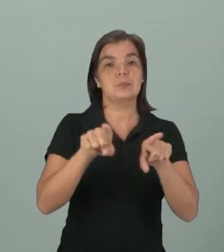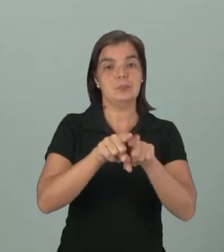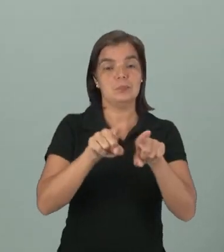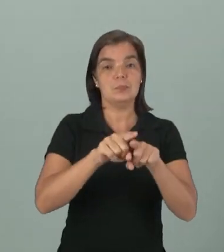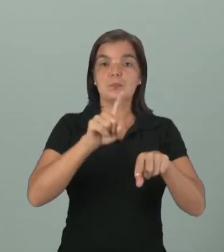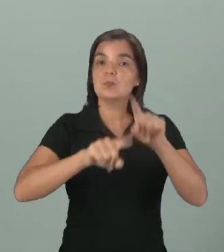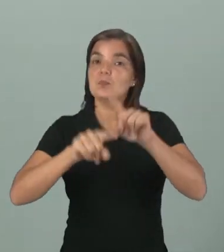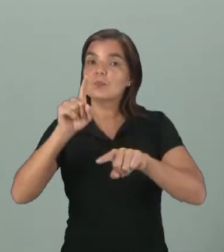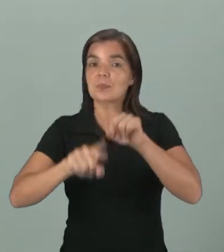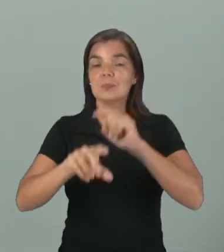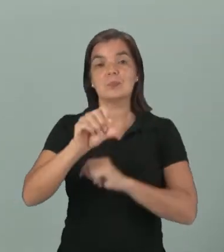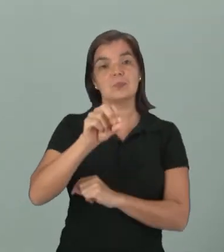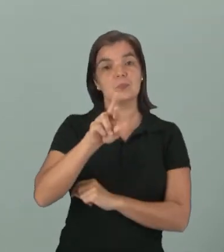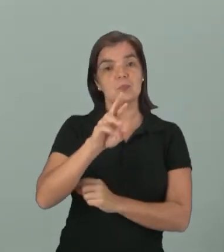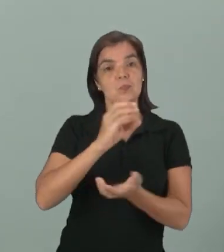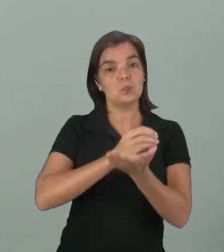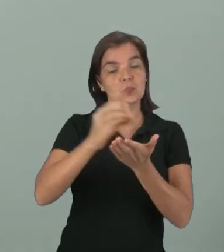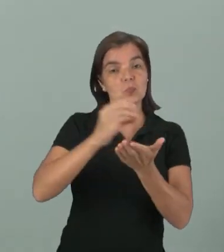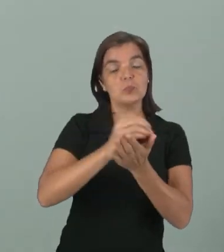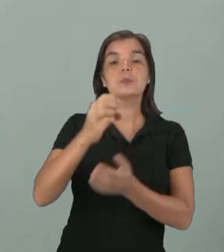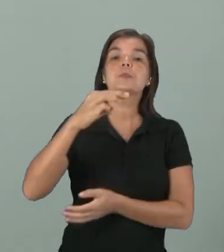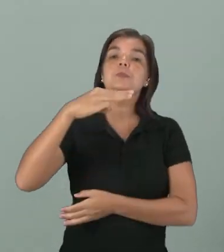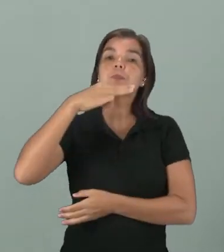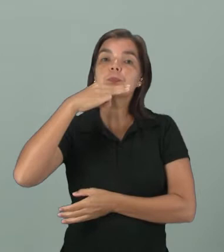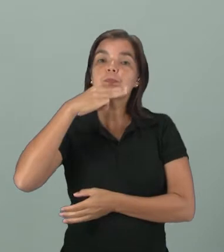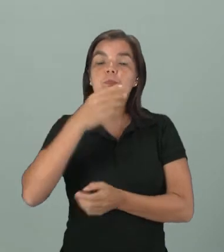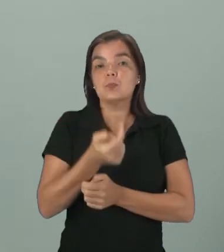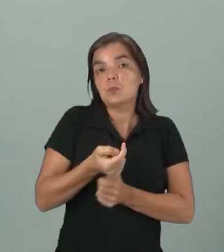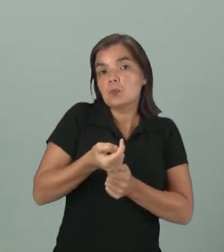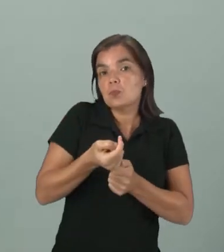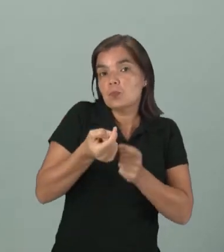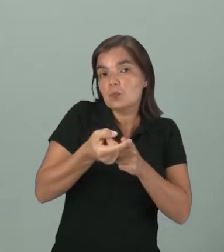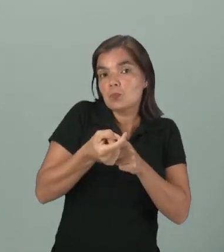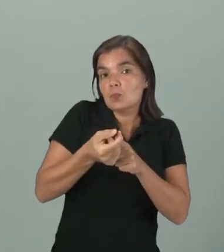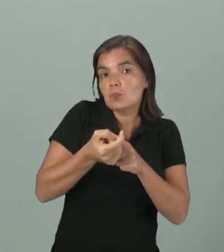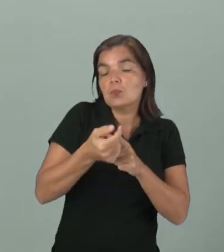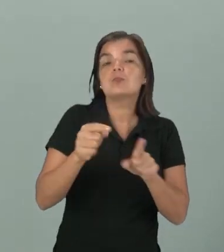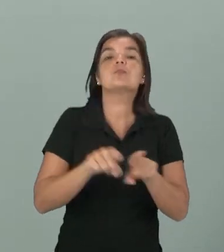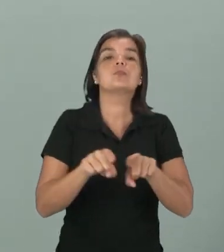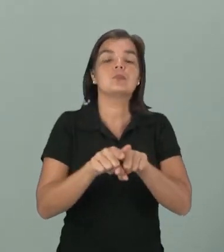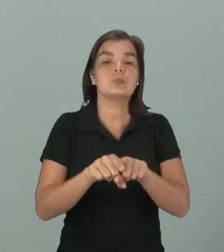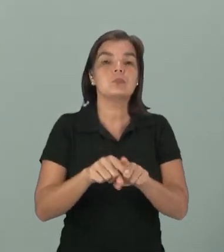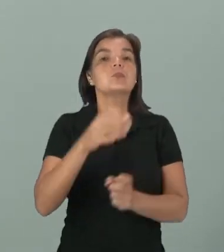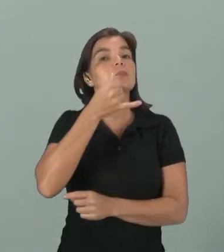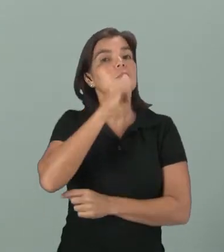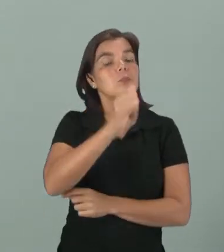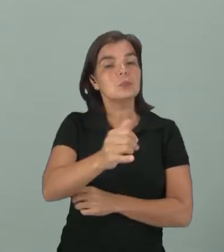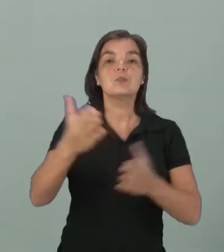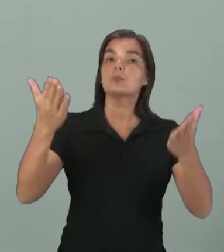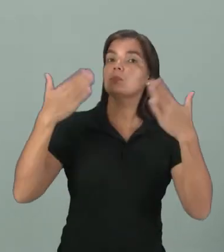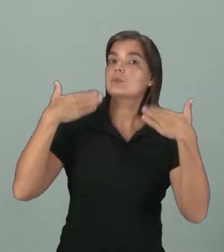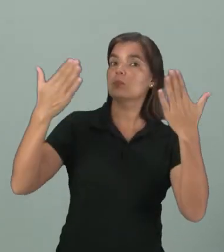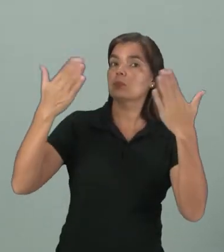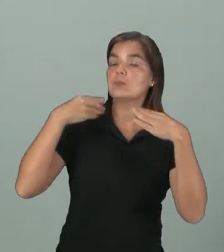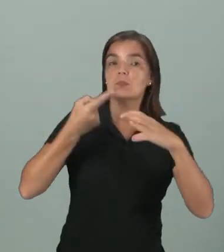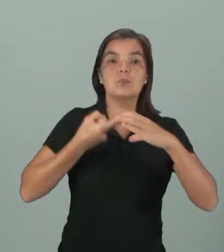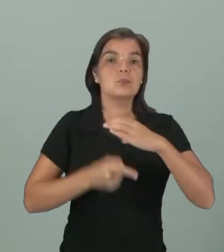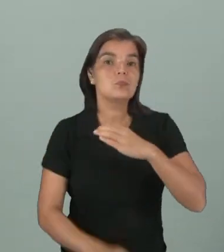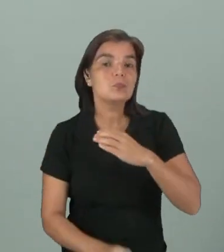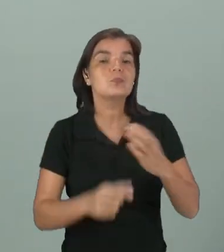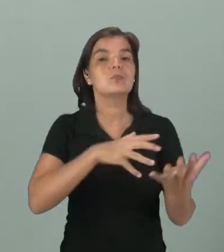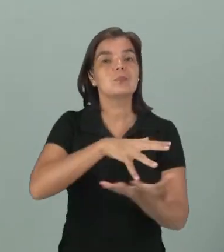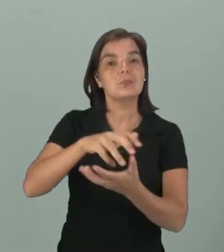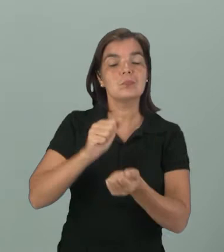vem de matéria orgânica, pode vir da cana-de-açúcar, do milho. Temos a energia geotérmica, que vem do calor que está no interior da